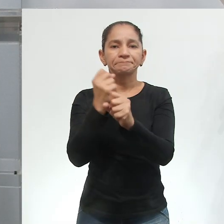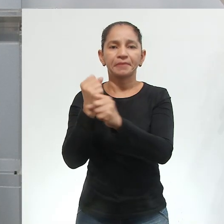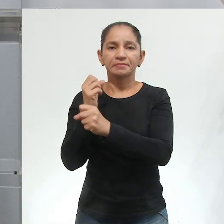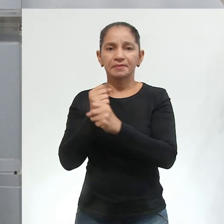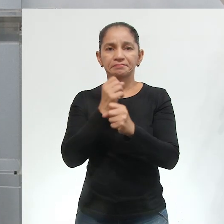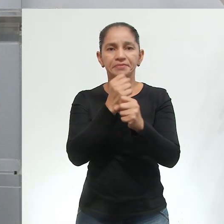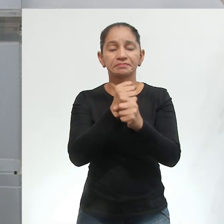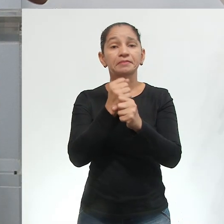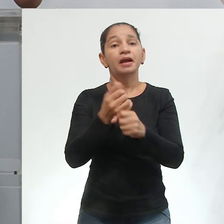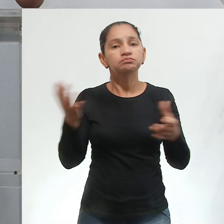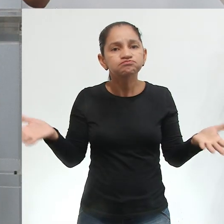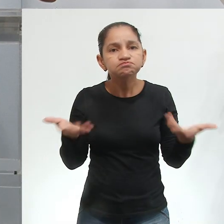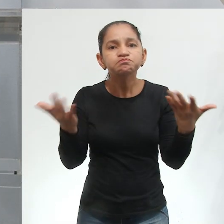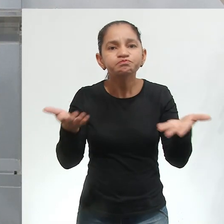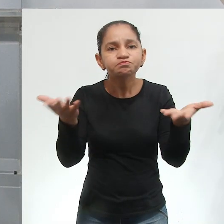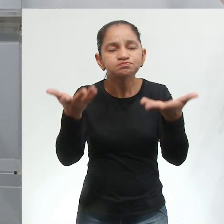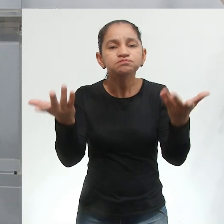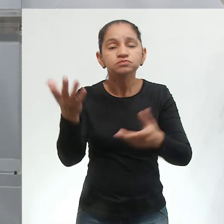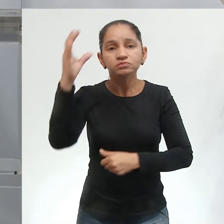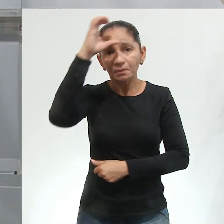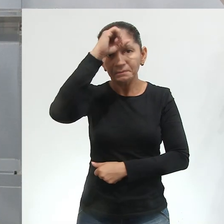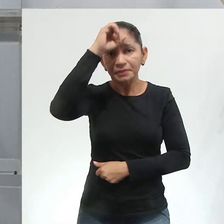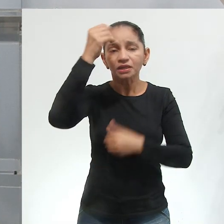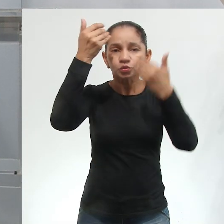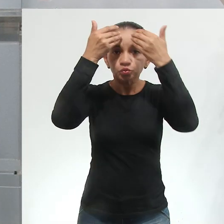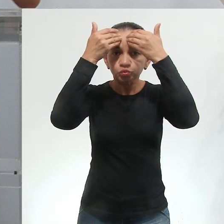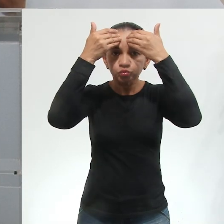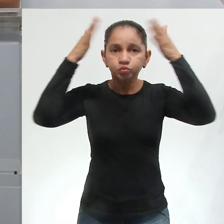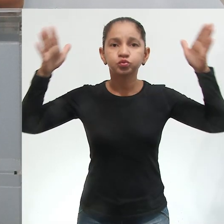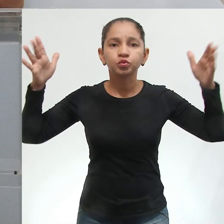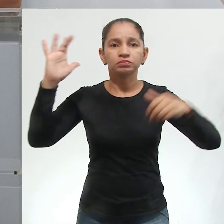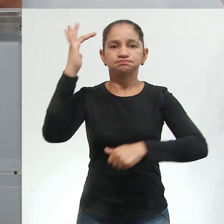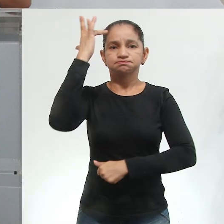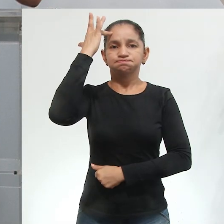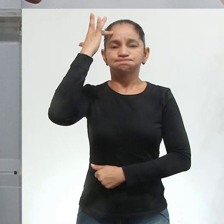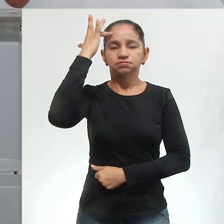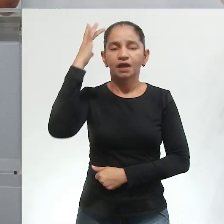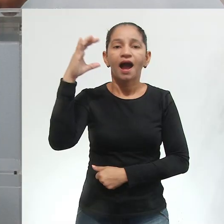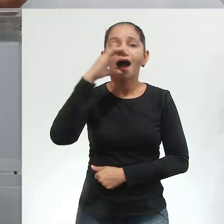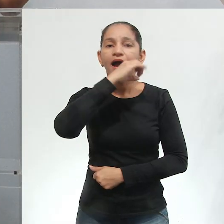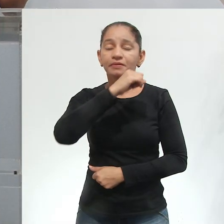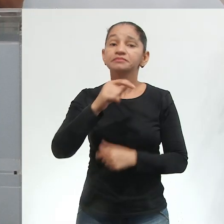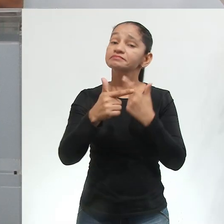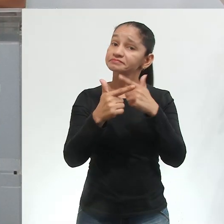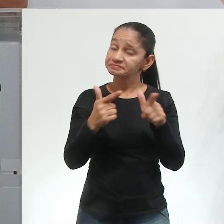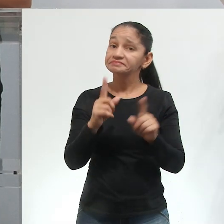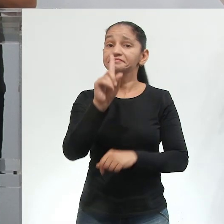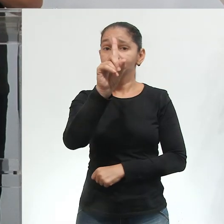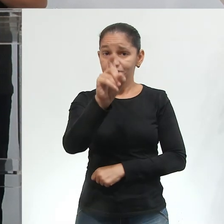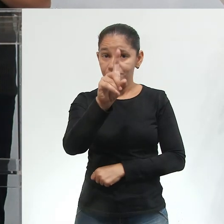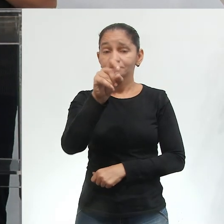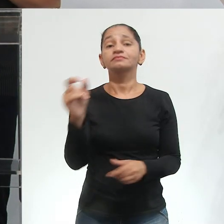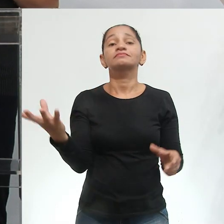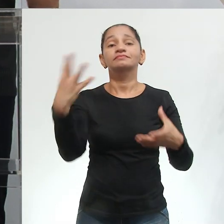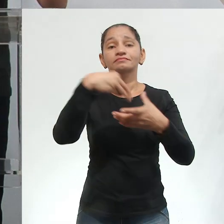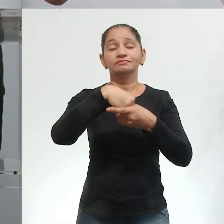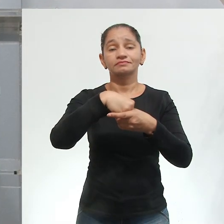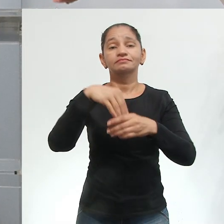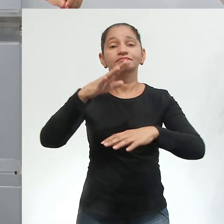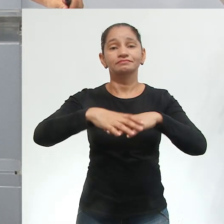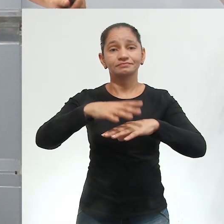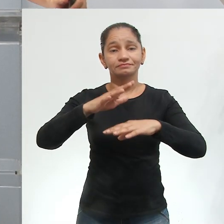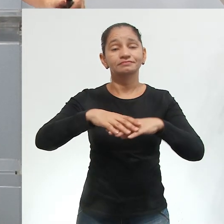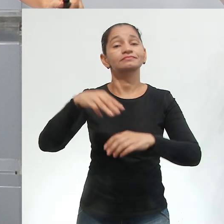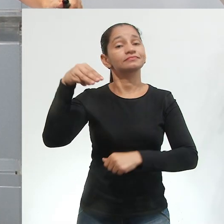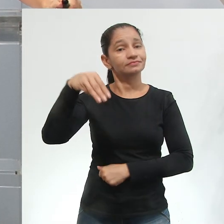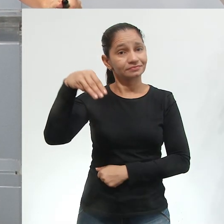estimulado para que o aluno sempre cresça mentalmente, né? É um dos problemas. Entre as